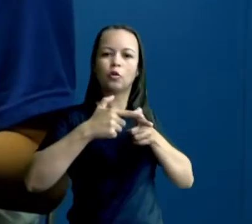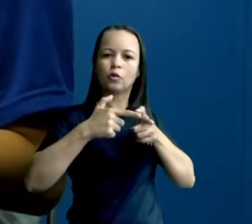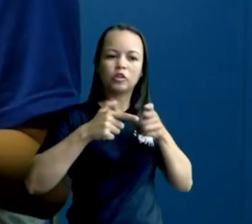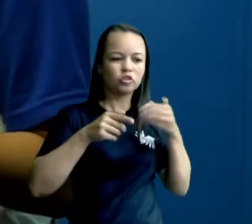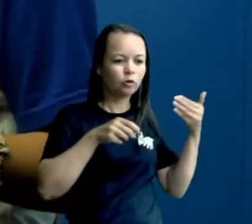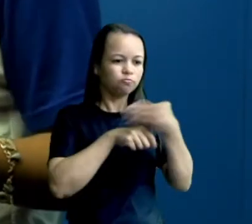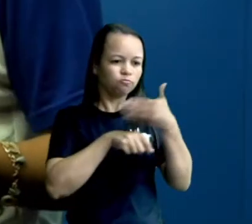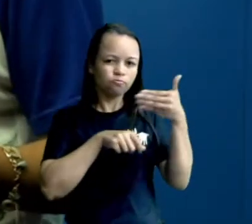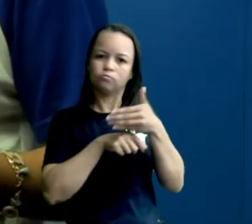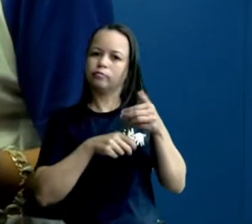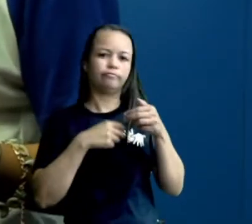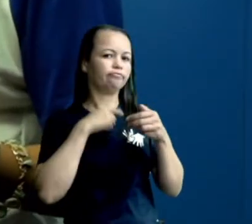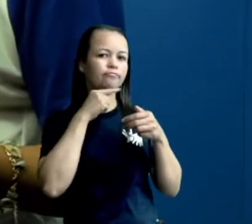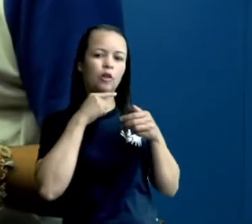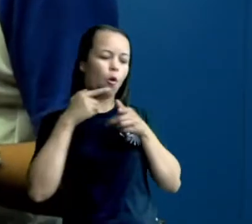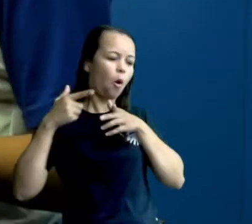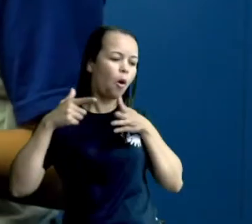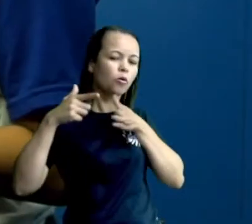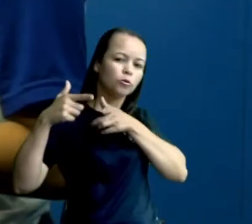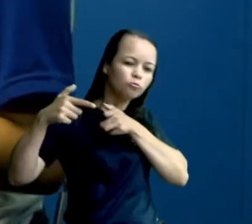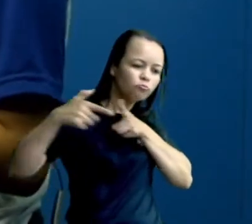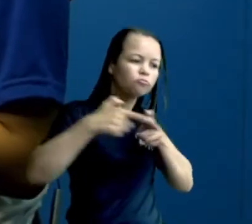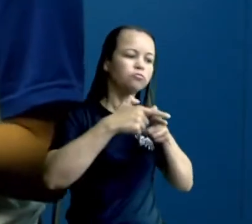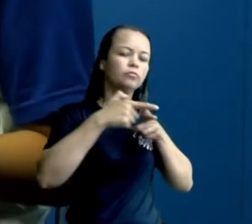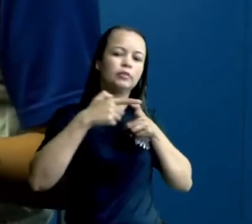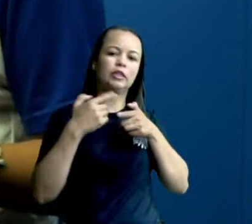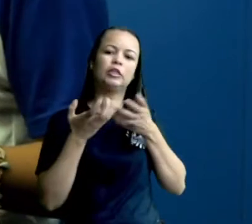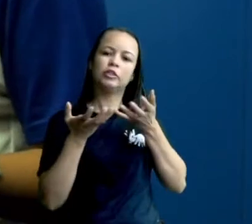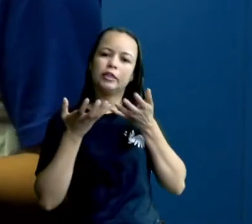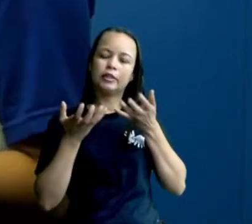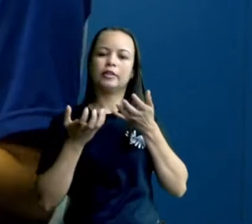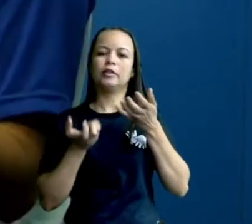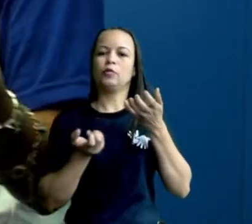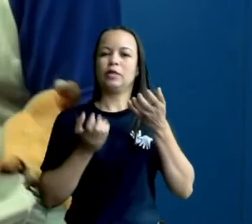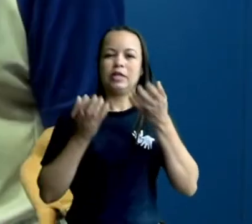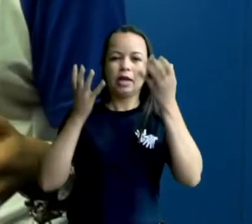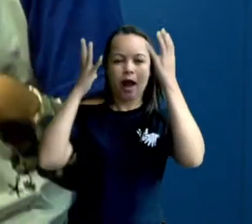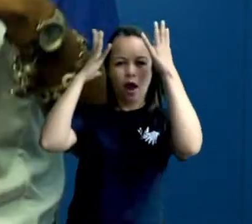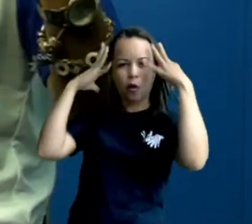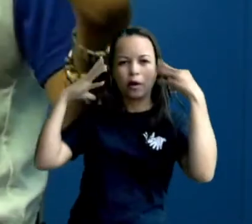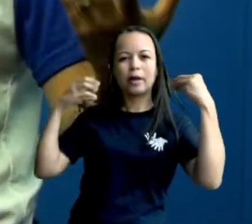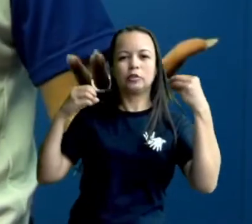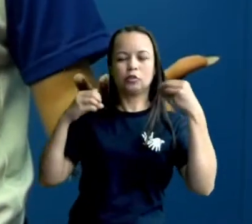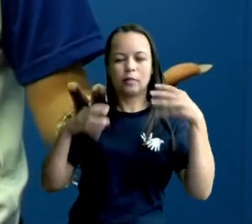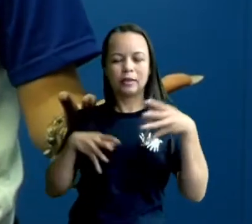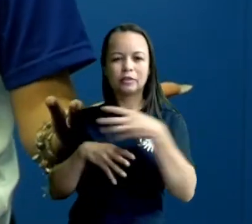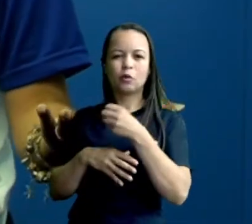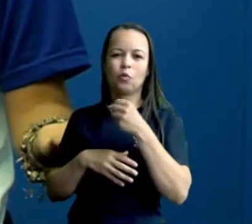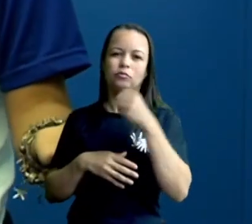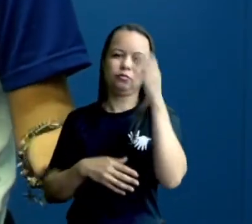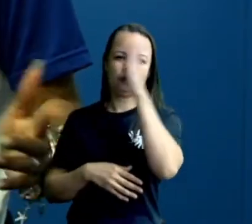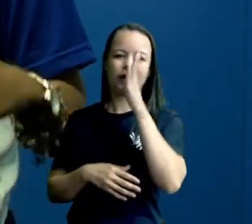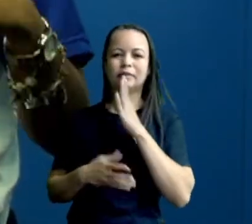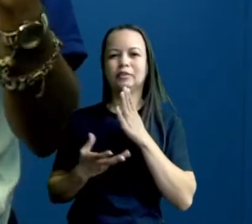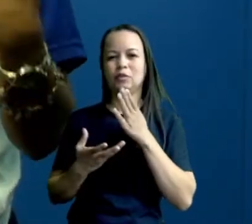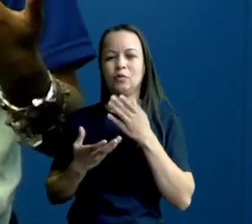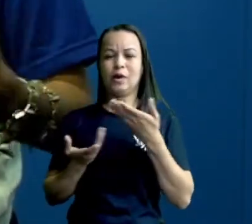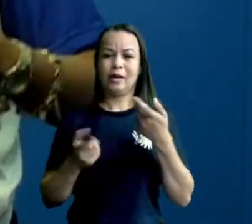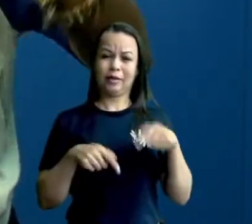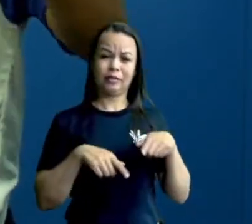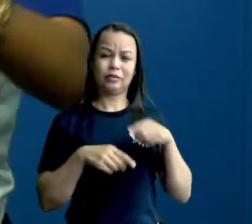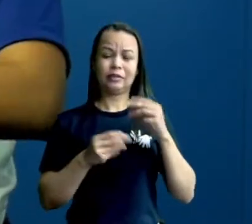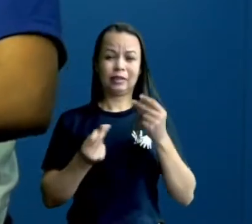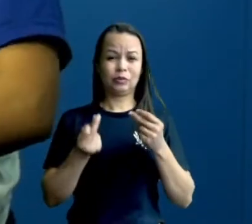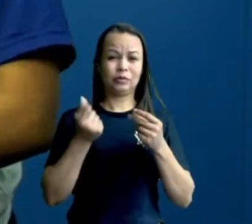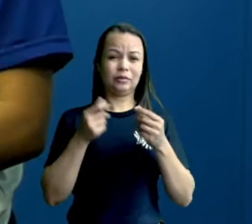eles adentrar, eles não queriam que a Holanda, né, tomasse conta do Brasil. Poxa, a gente já passou tanto tempo dependendo de Portugal e agora de